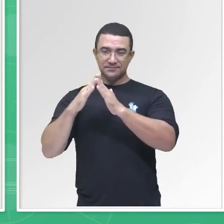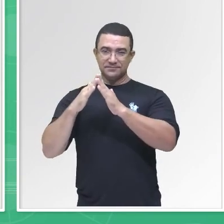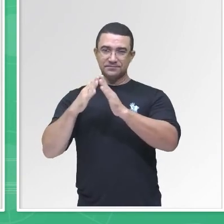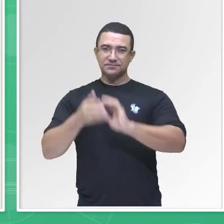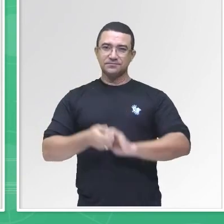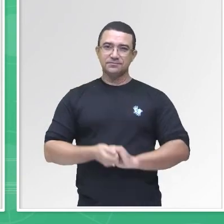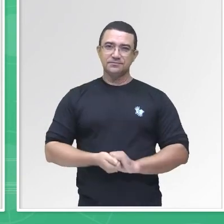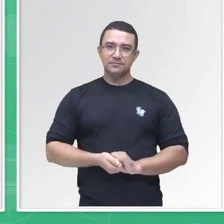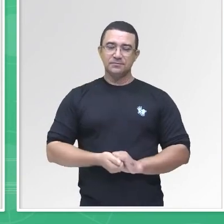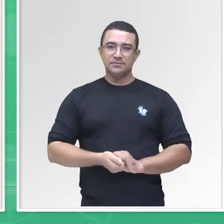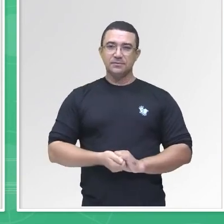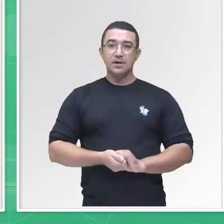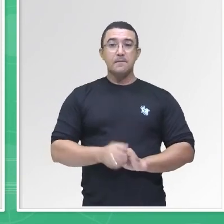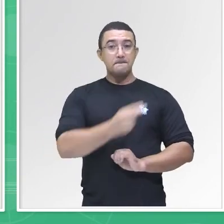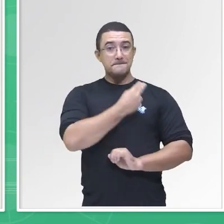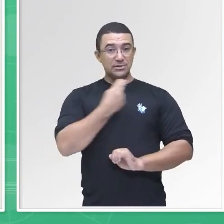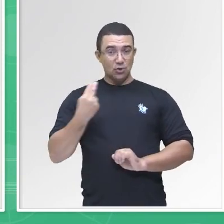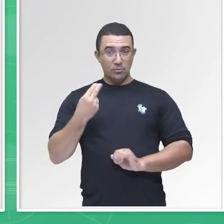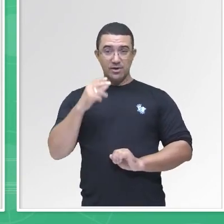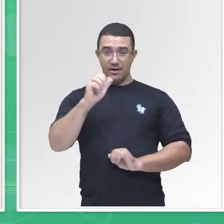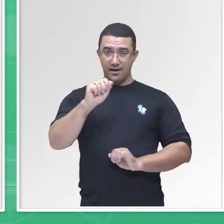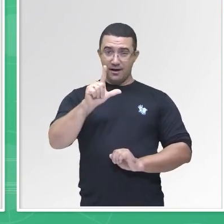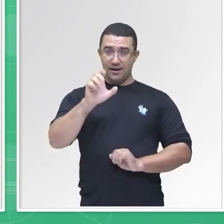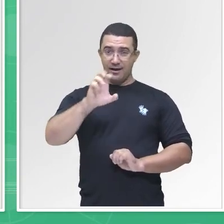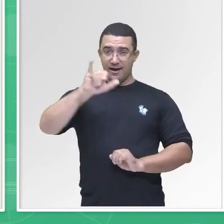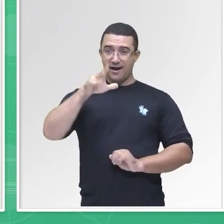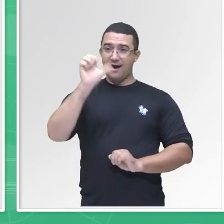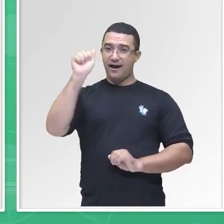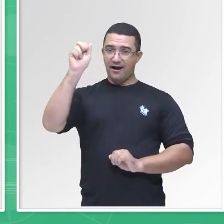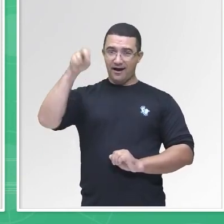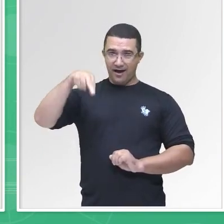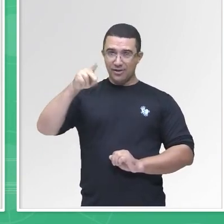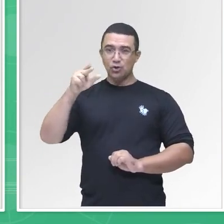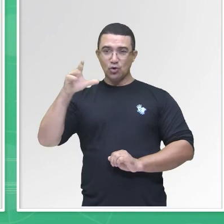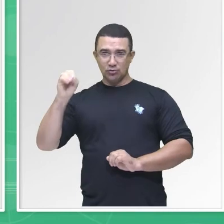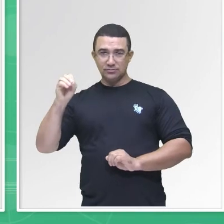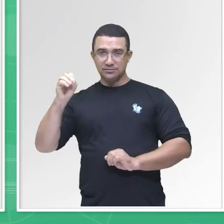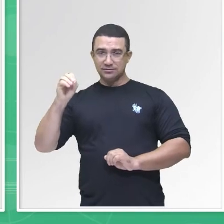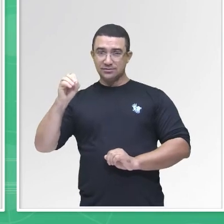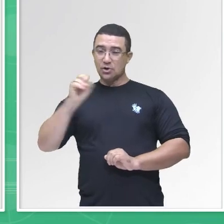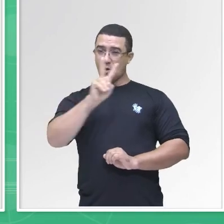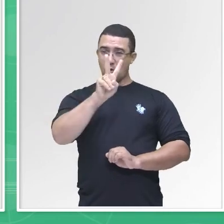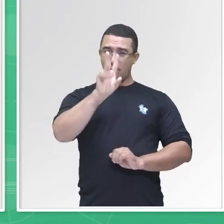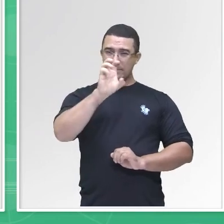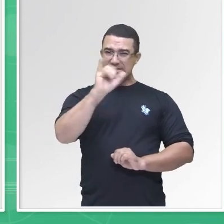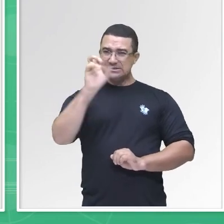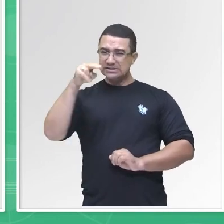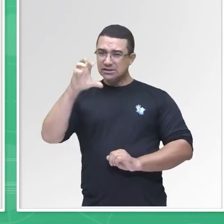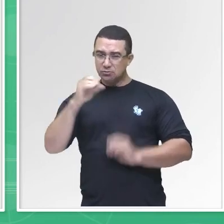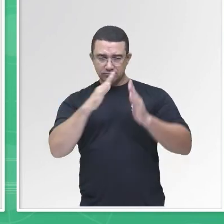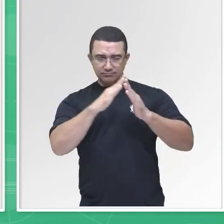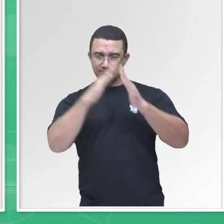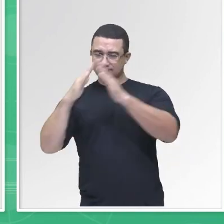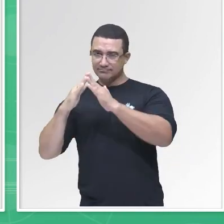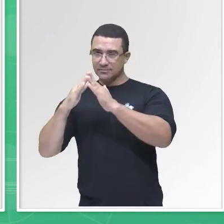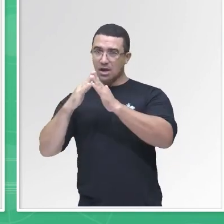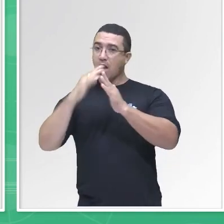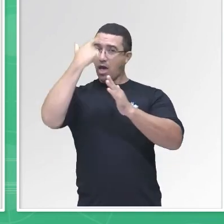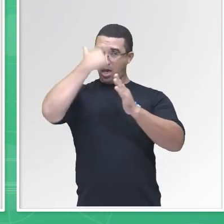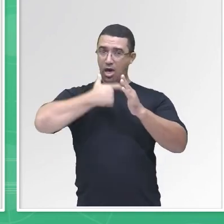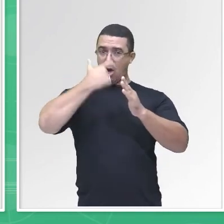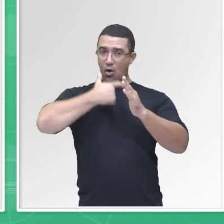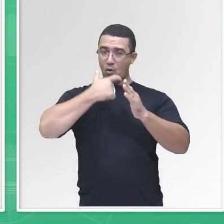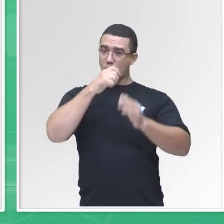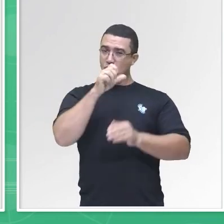nuevo vecino. O vizinho, isso aqui significa vizinho. O vizinho está dizendo, olha, eu sou